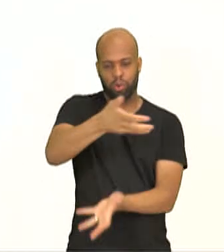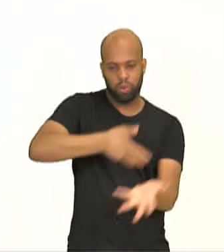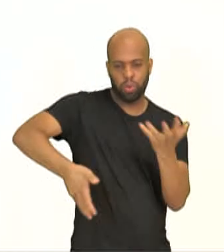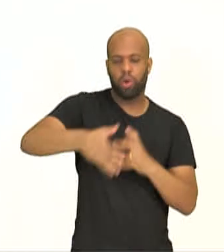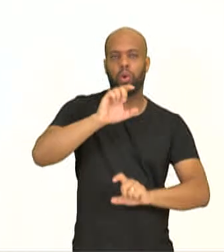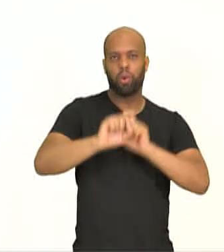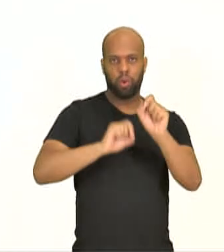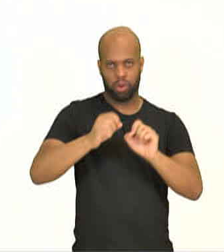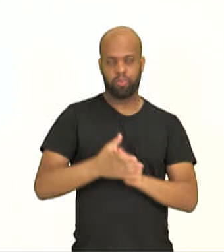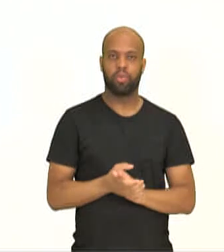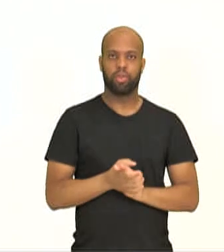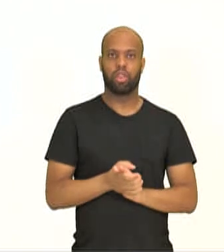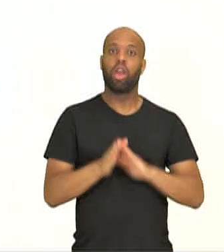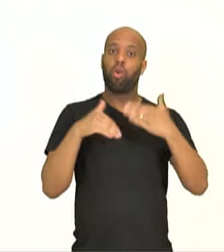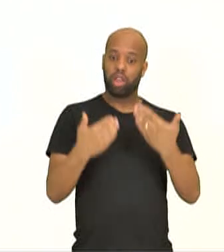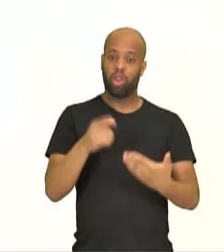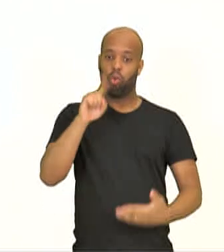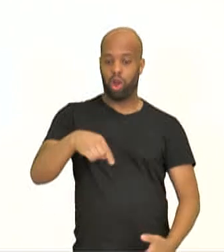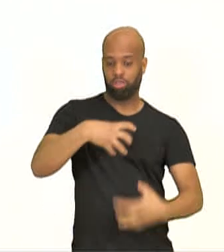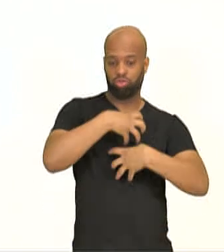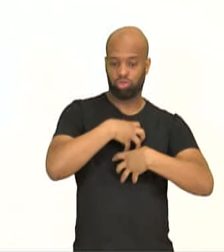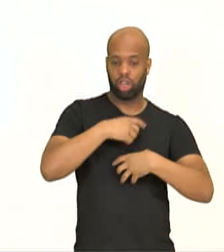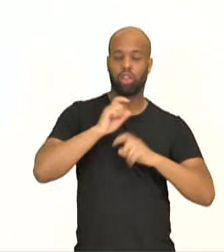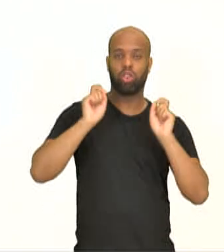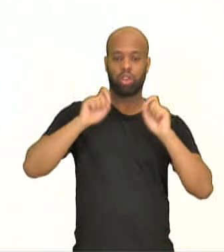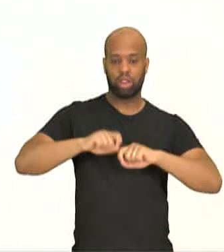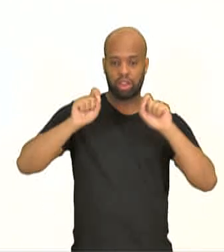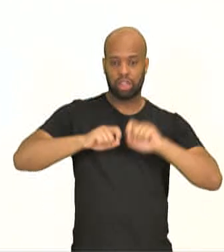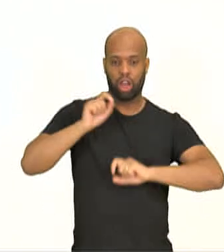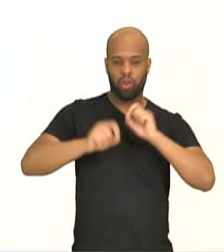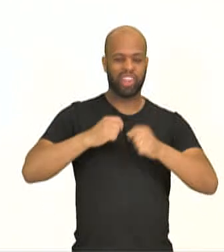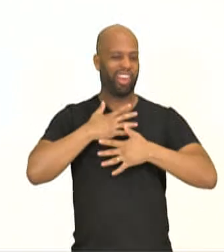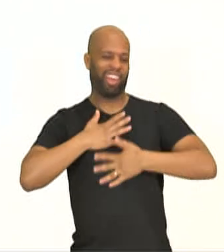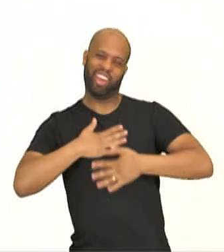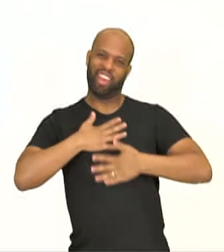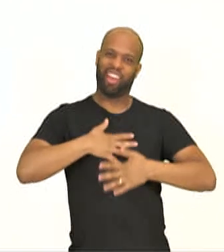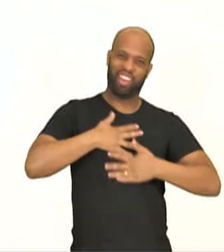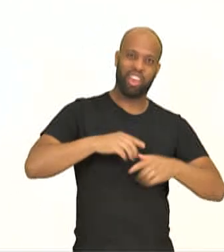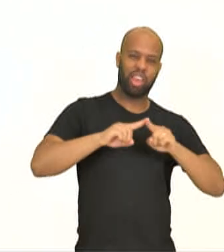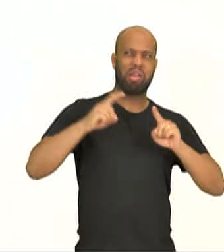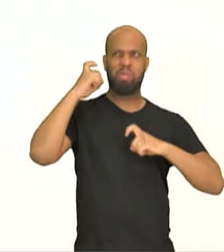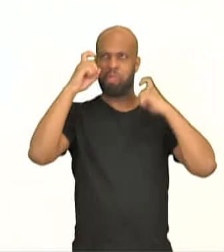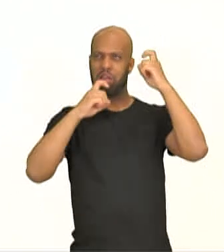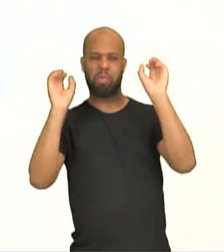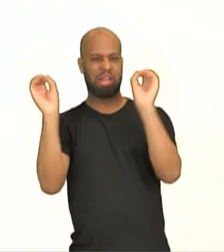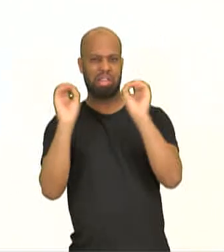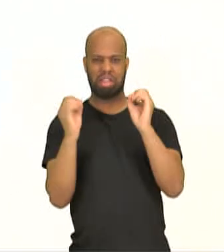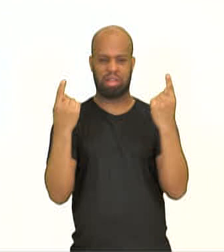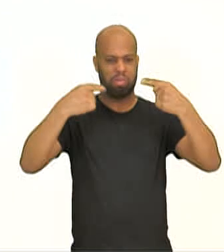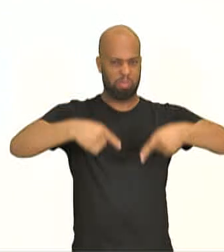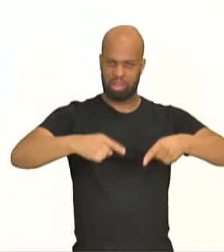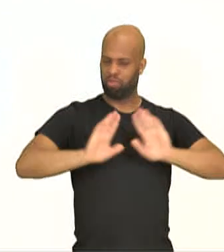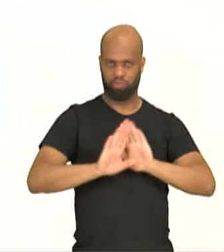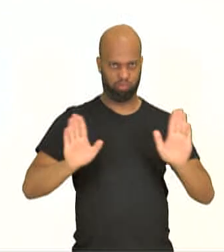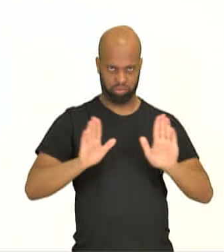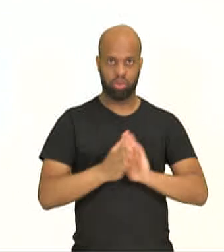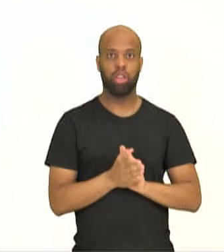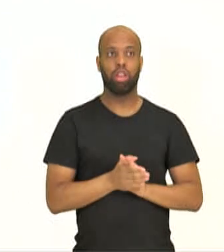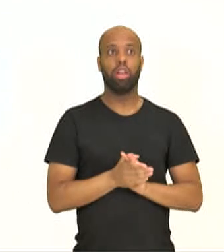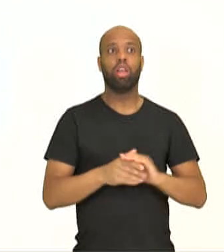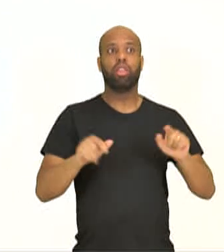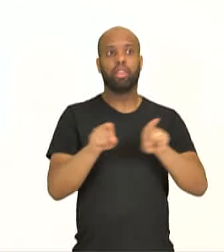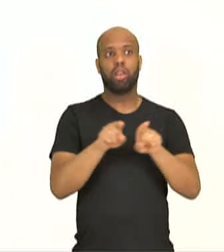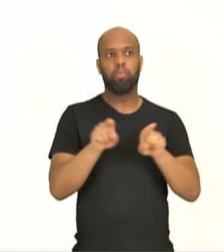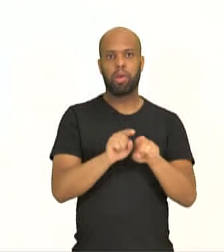são? São jogos que buscam proporcionar a maior diversão, sem a preocupação de competir exclusivamente. Então, eles